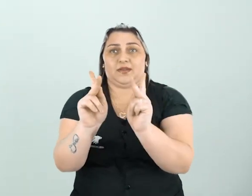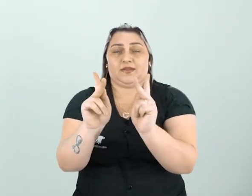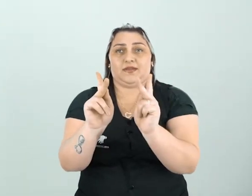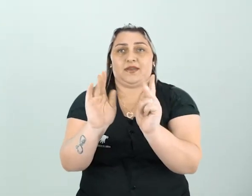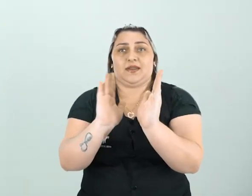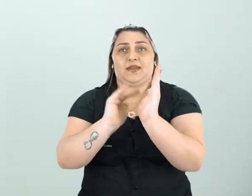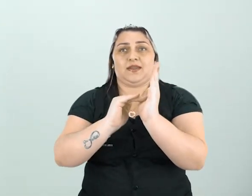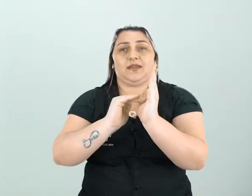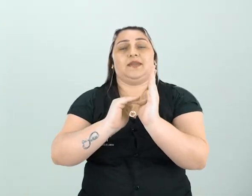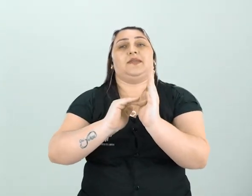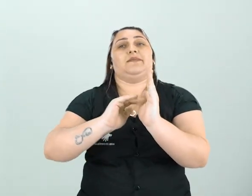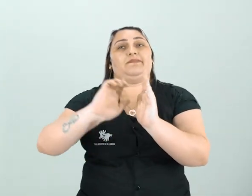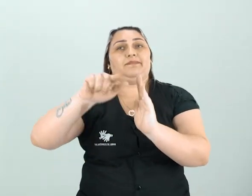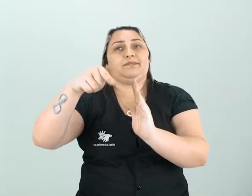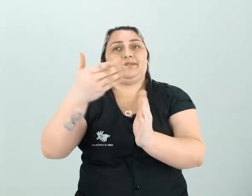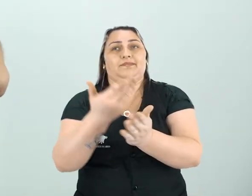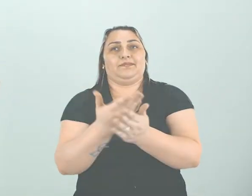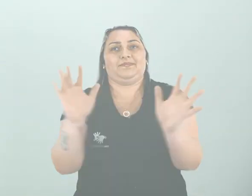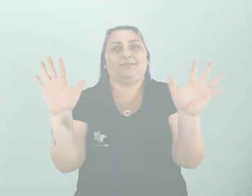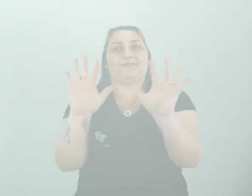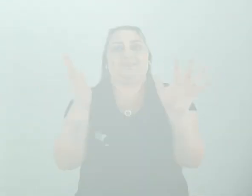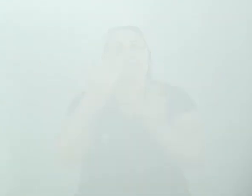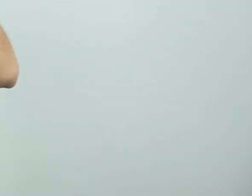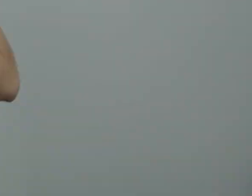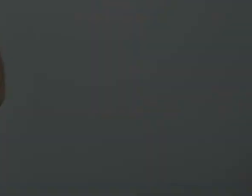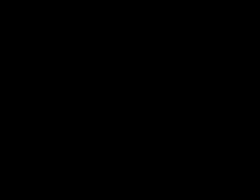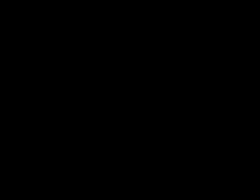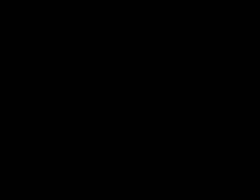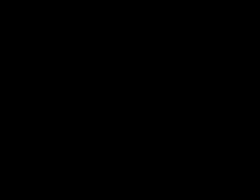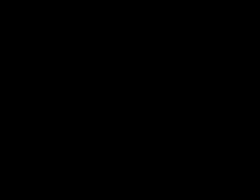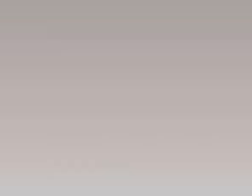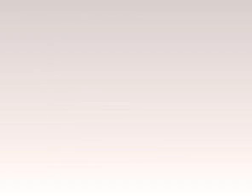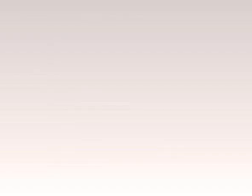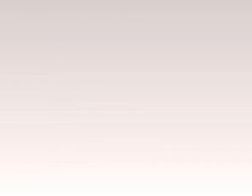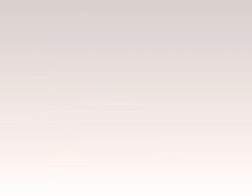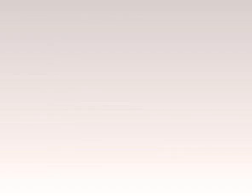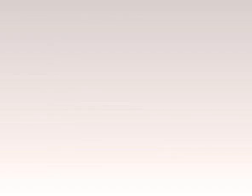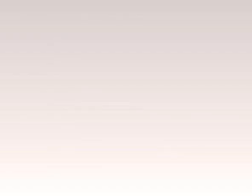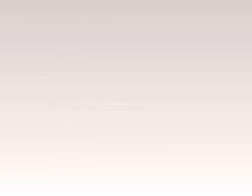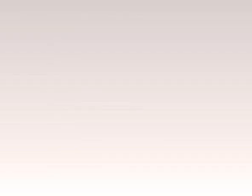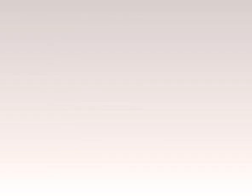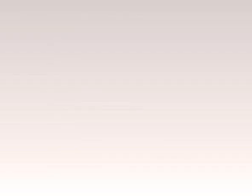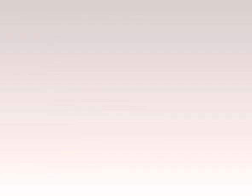ok? Até daqui a pouco. Tchau, tchau, crianças.